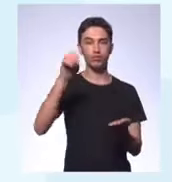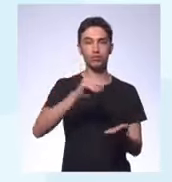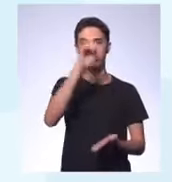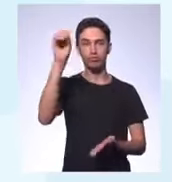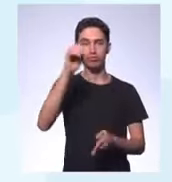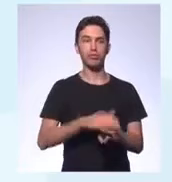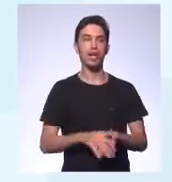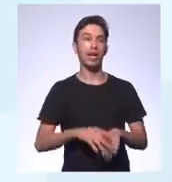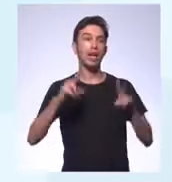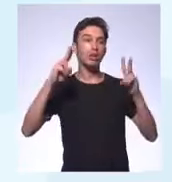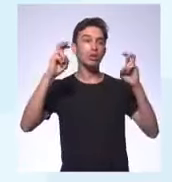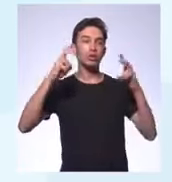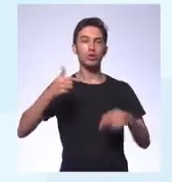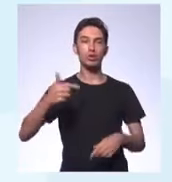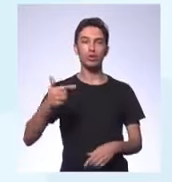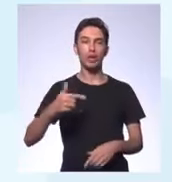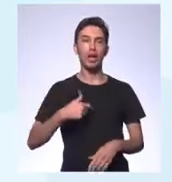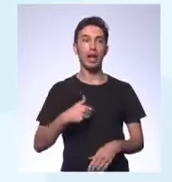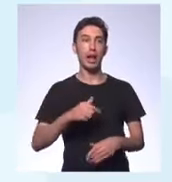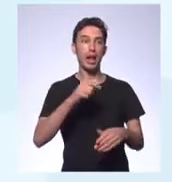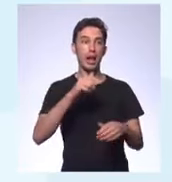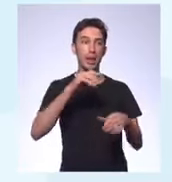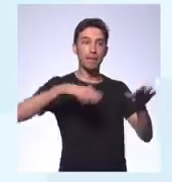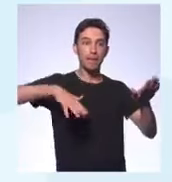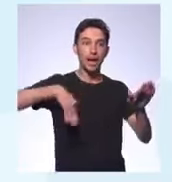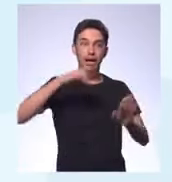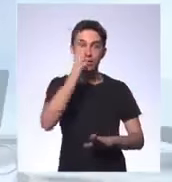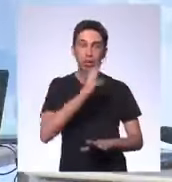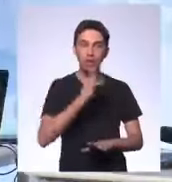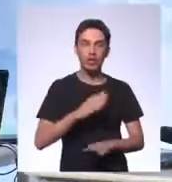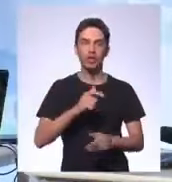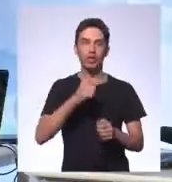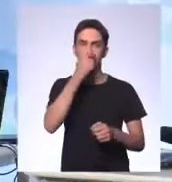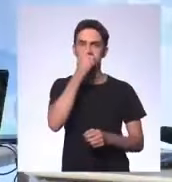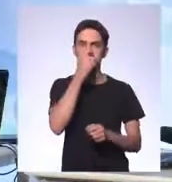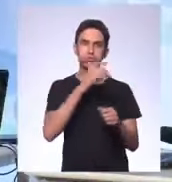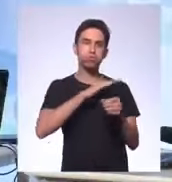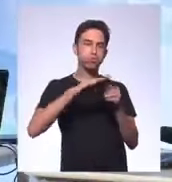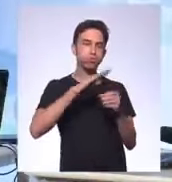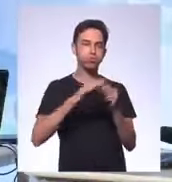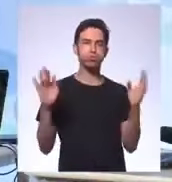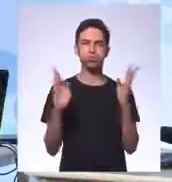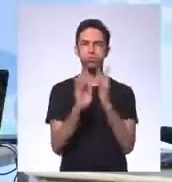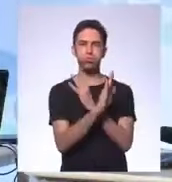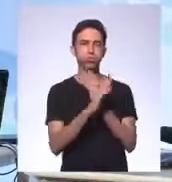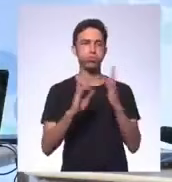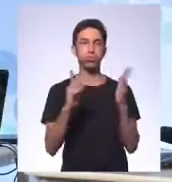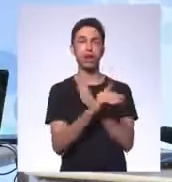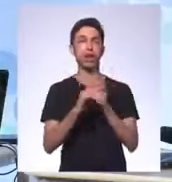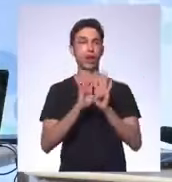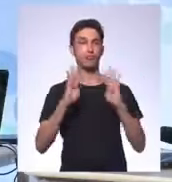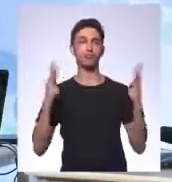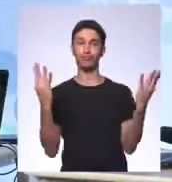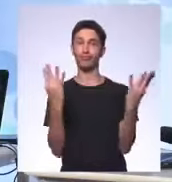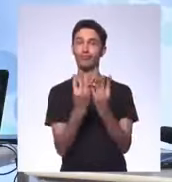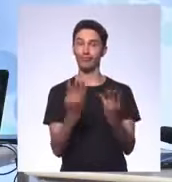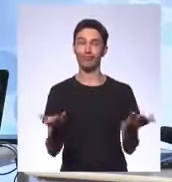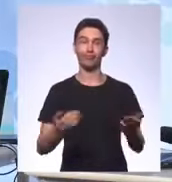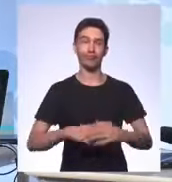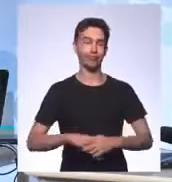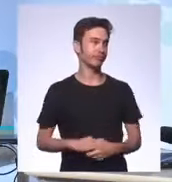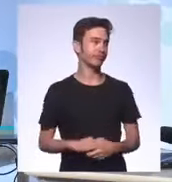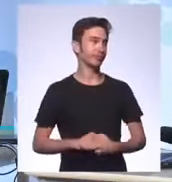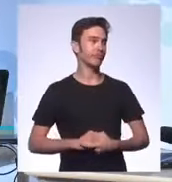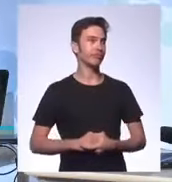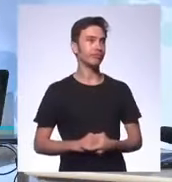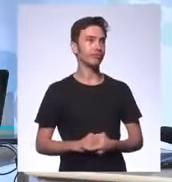Subtítulo: Praias brasileiras ficam lotadas em plena pandemia, ok? Eu risquei o lead aqui, porque depois a gente vai colocar para vocês